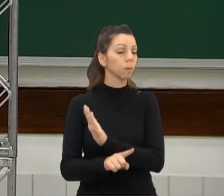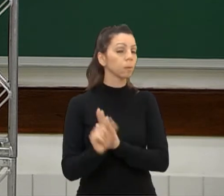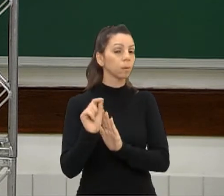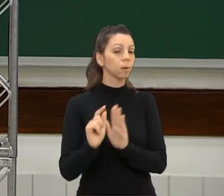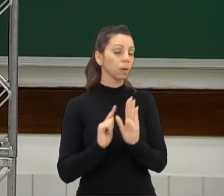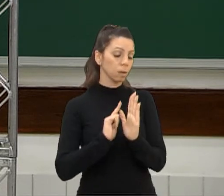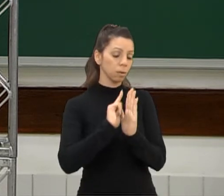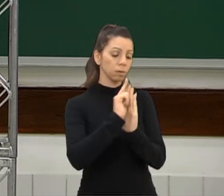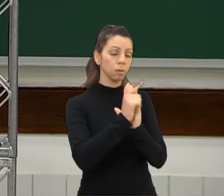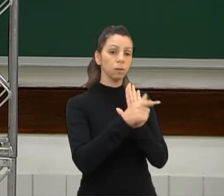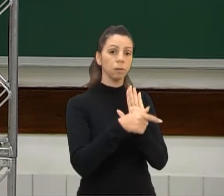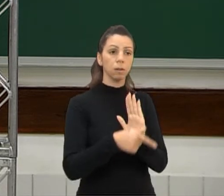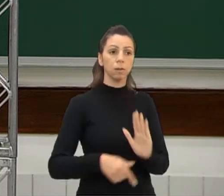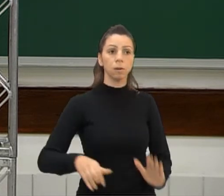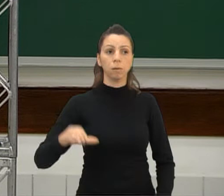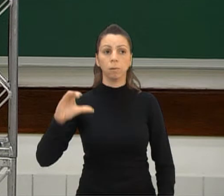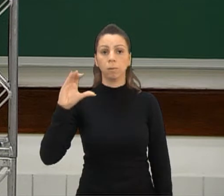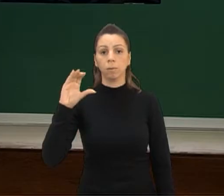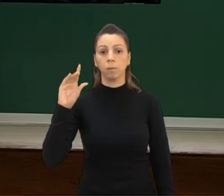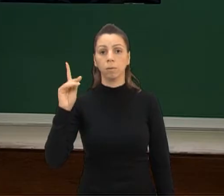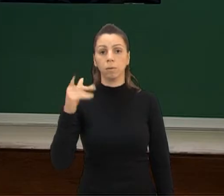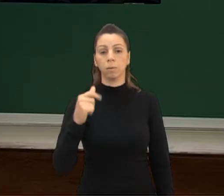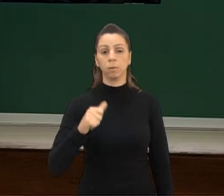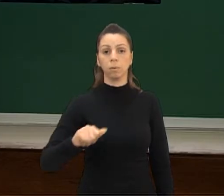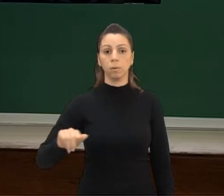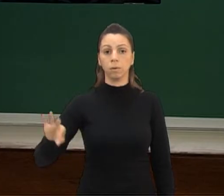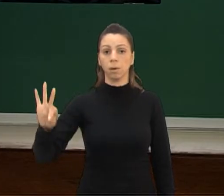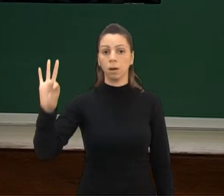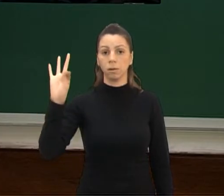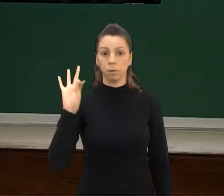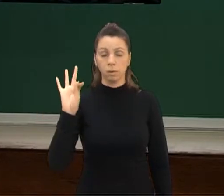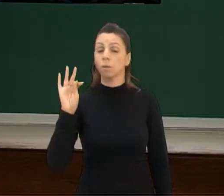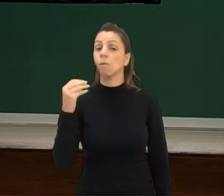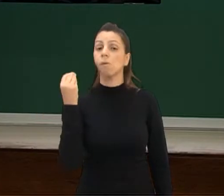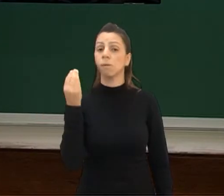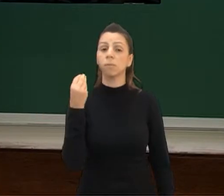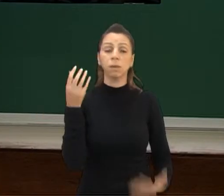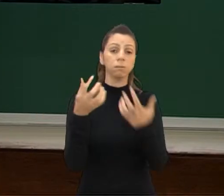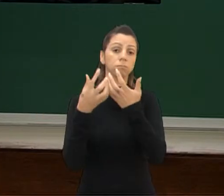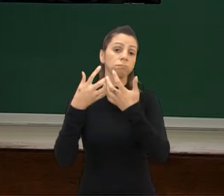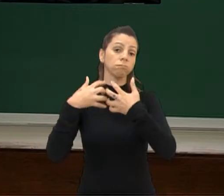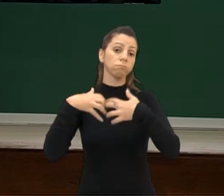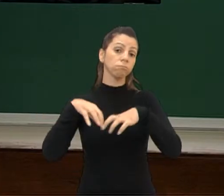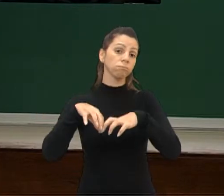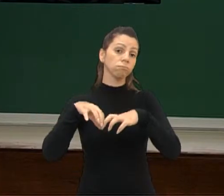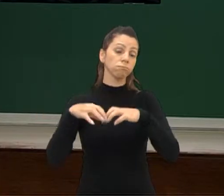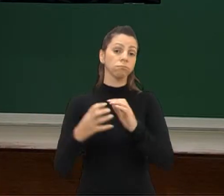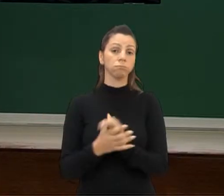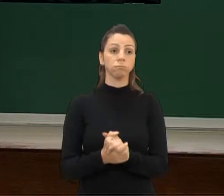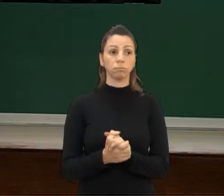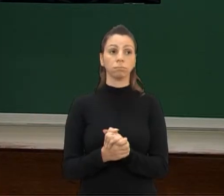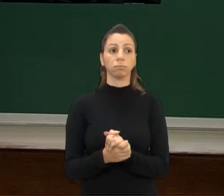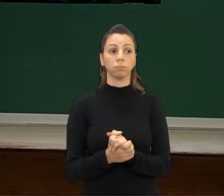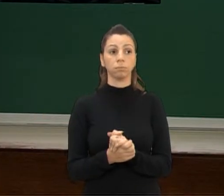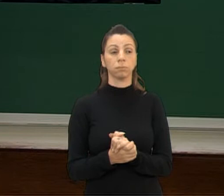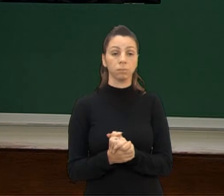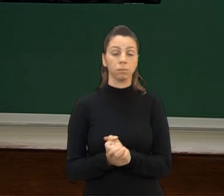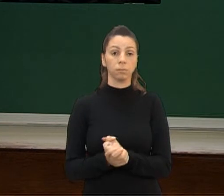um pouquinho. Como é que se constrói? Como é que funciona? Olha só.